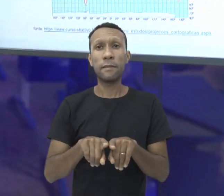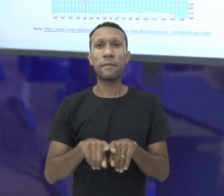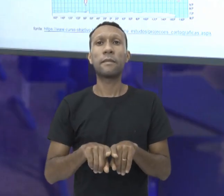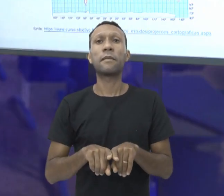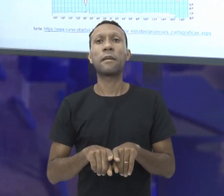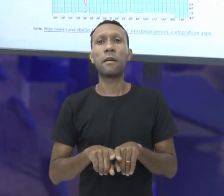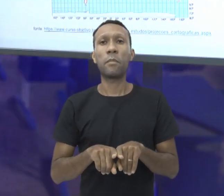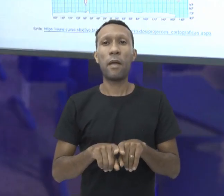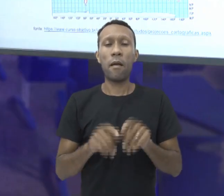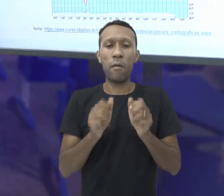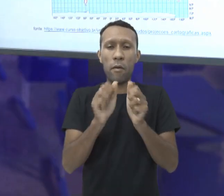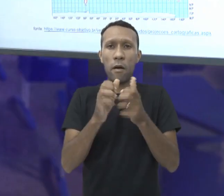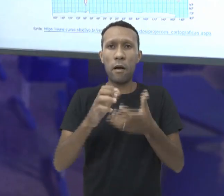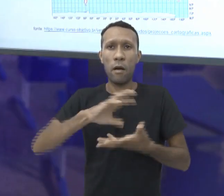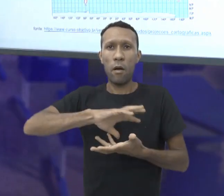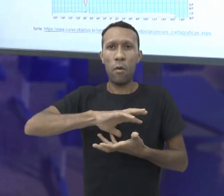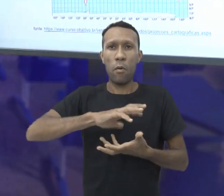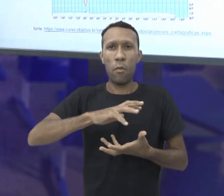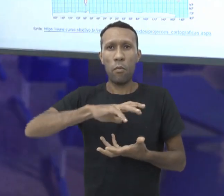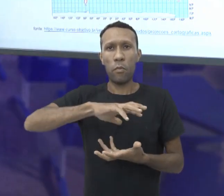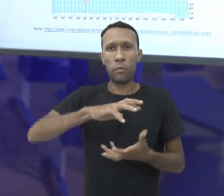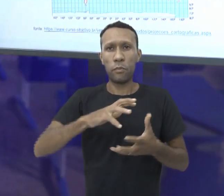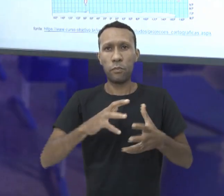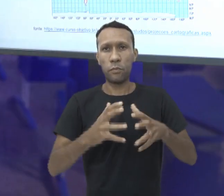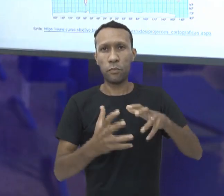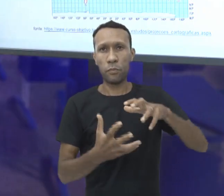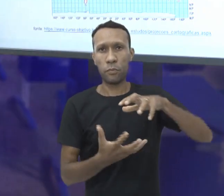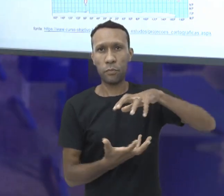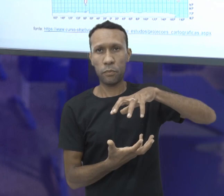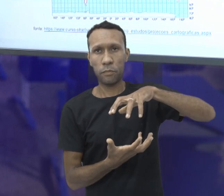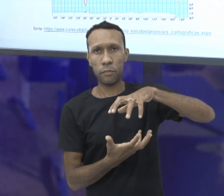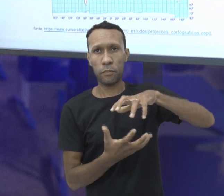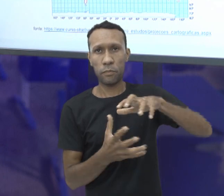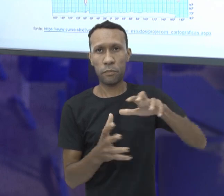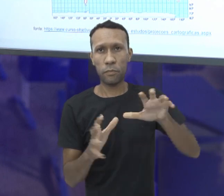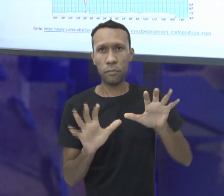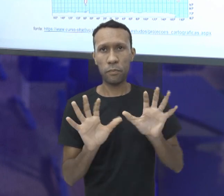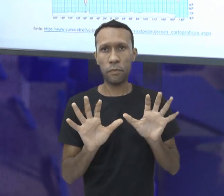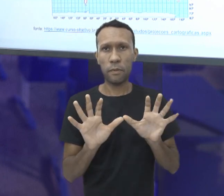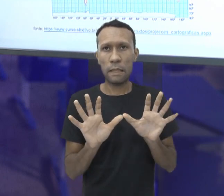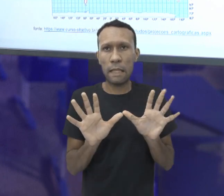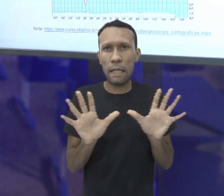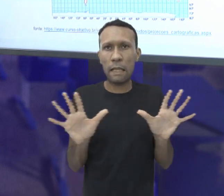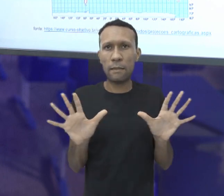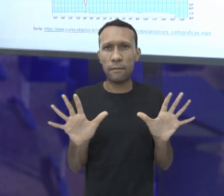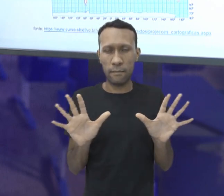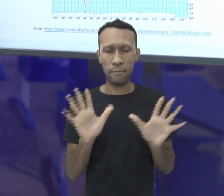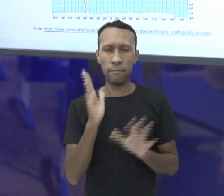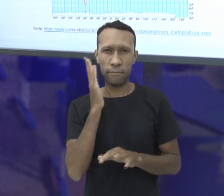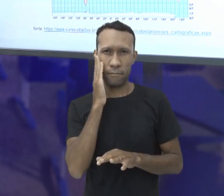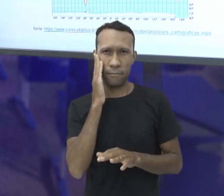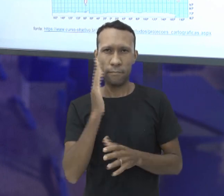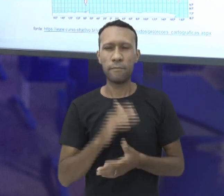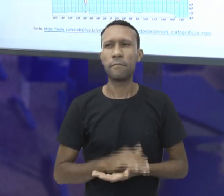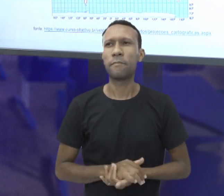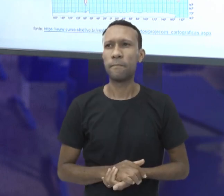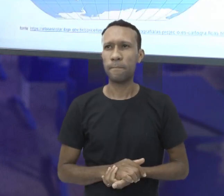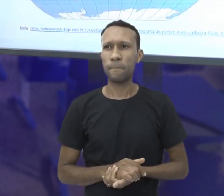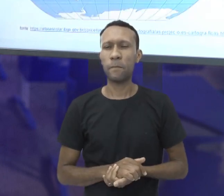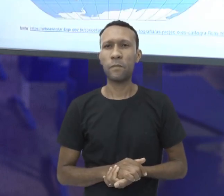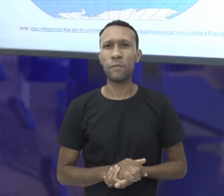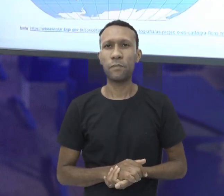imagem 3D alongada no centro, os países no centro do globo. Vejamos a próxima imagem.